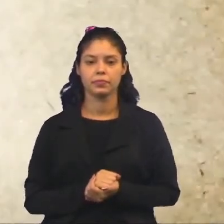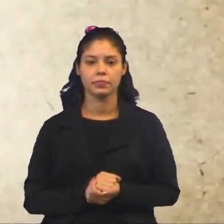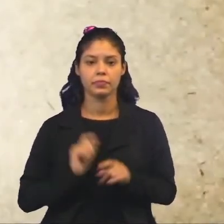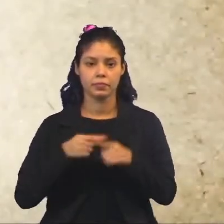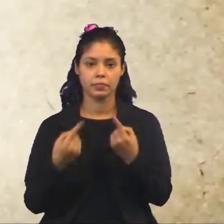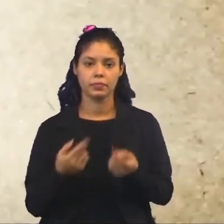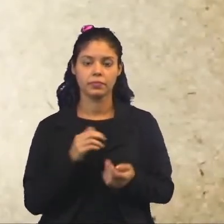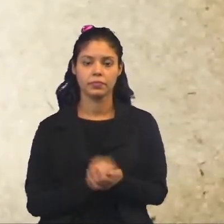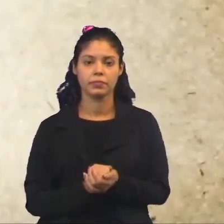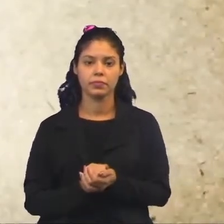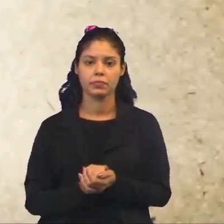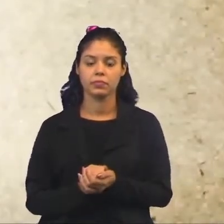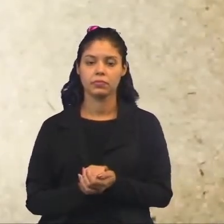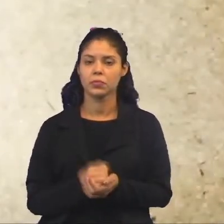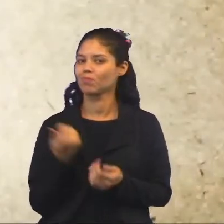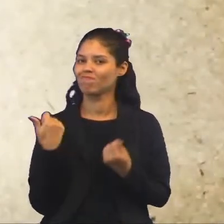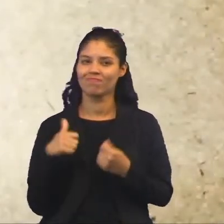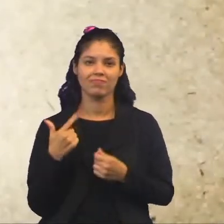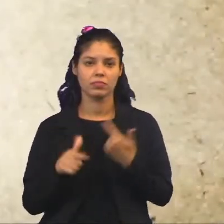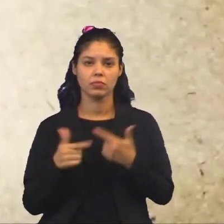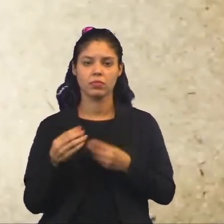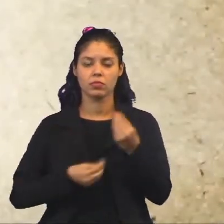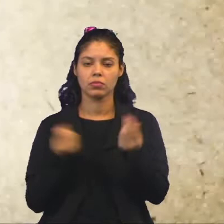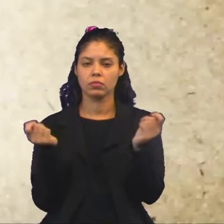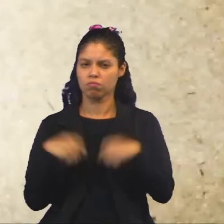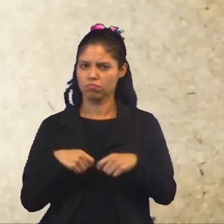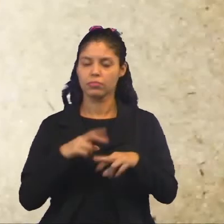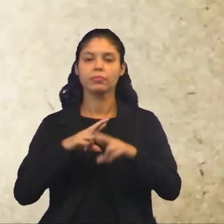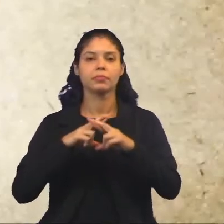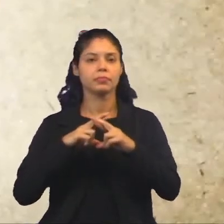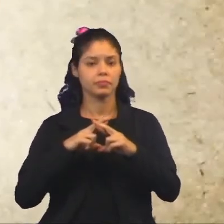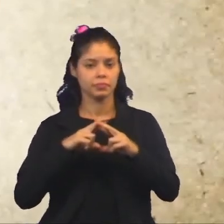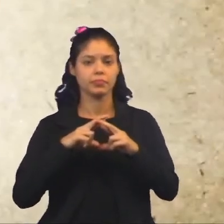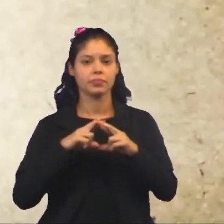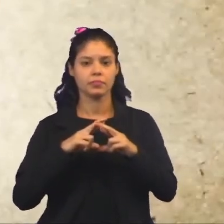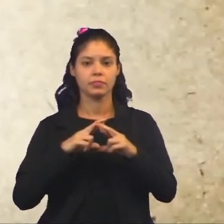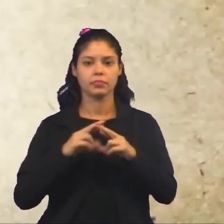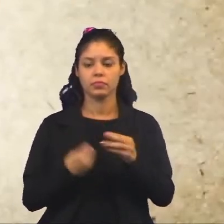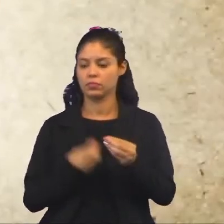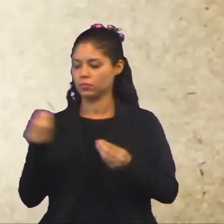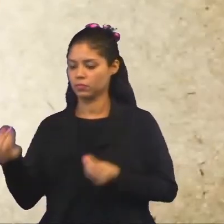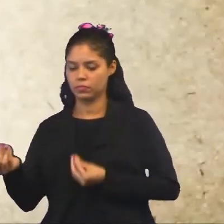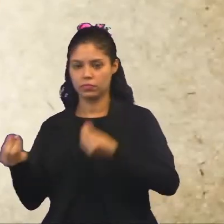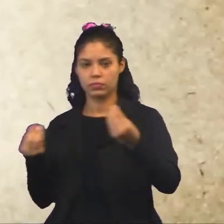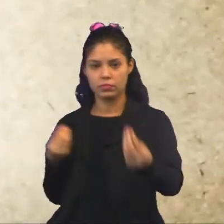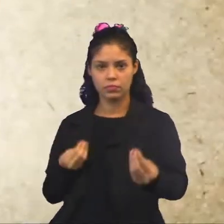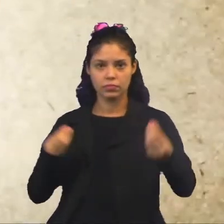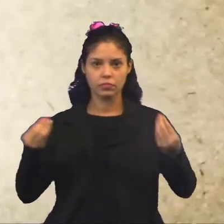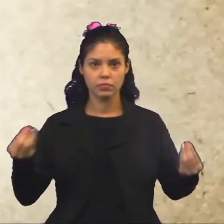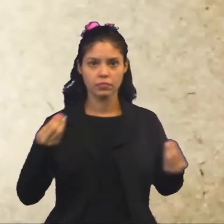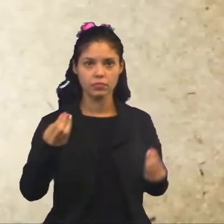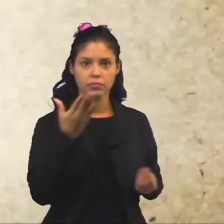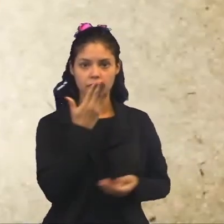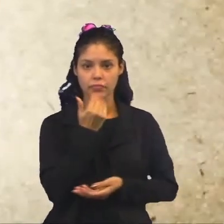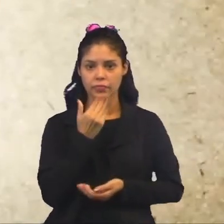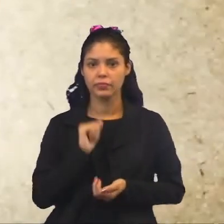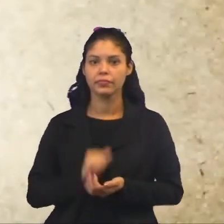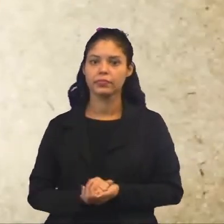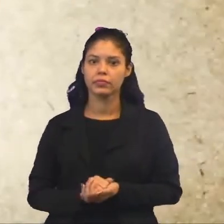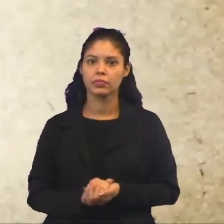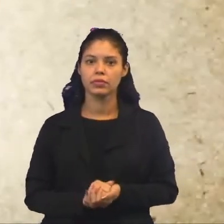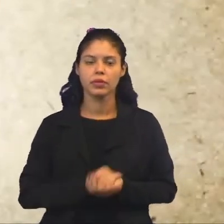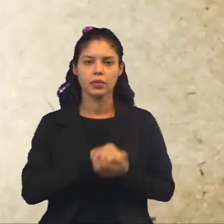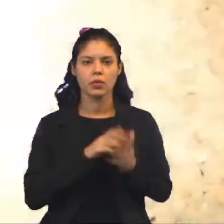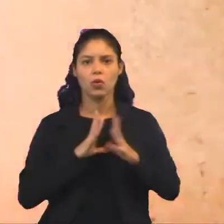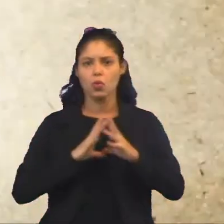Mas, quando isso não for possível, é preciso reciclar. Separe o resíduo orgânico, que são os restos de alimentos, dos resíduos secos